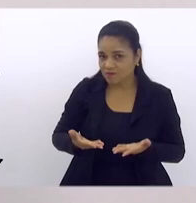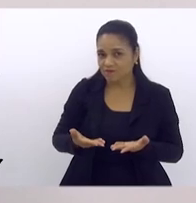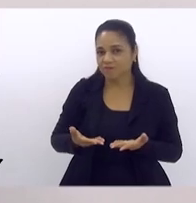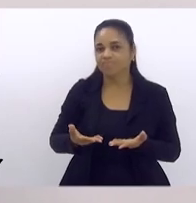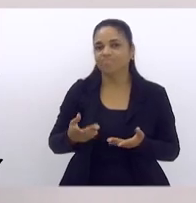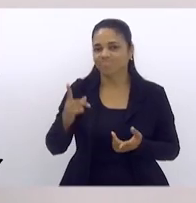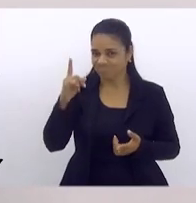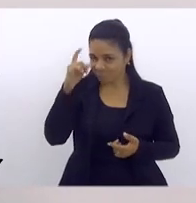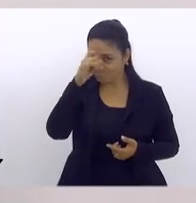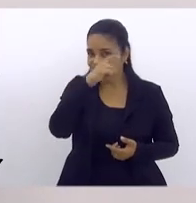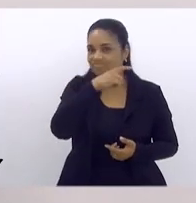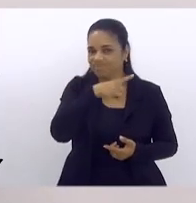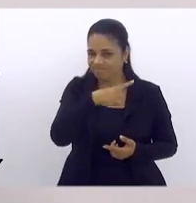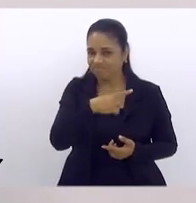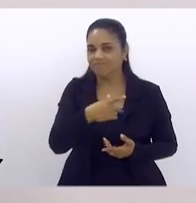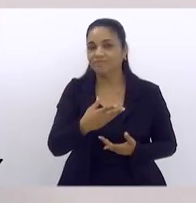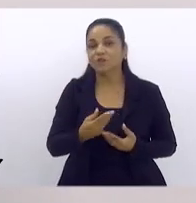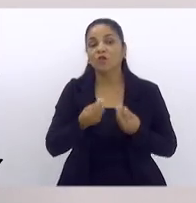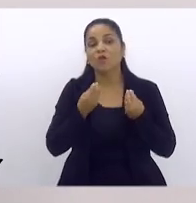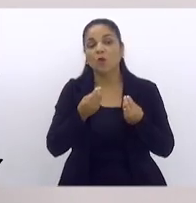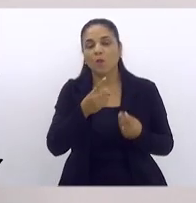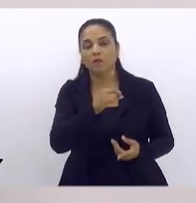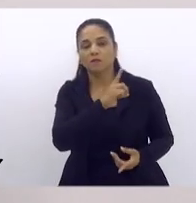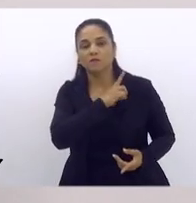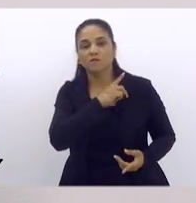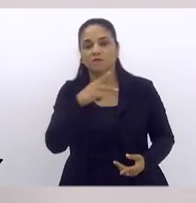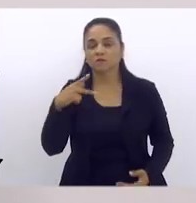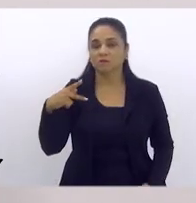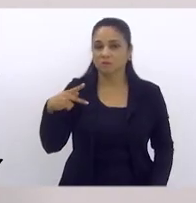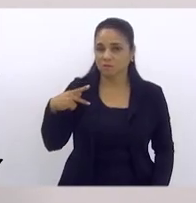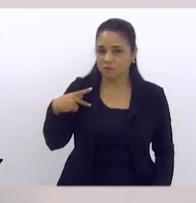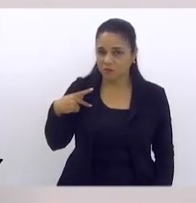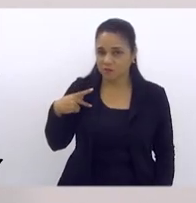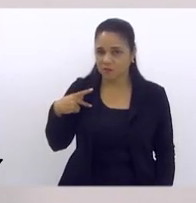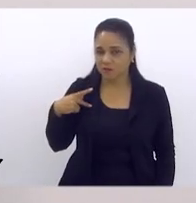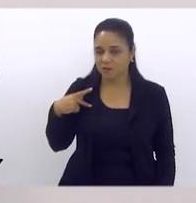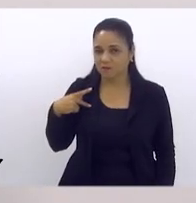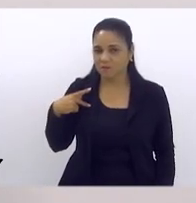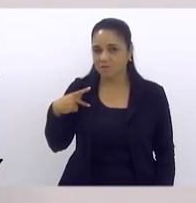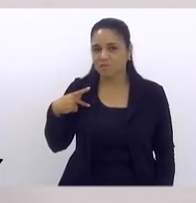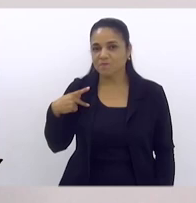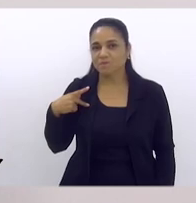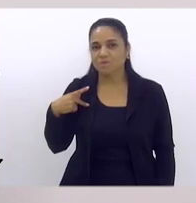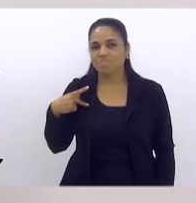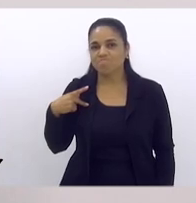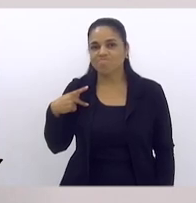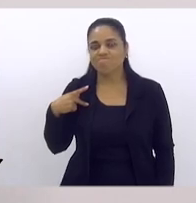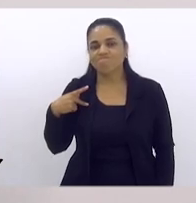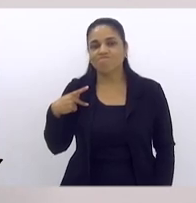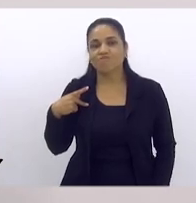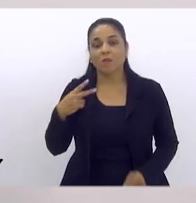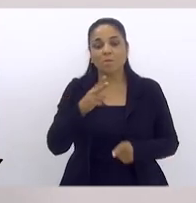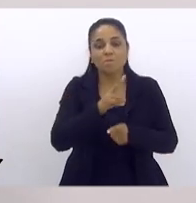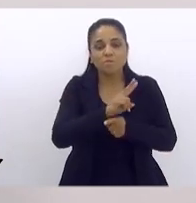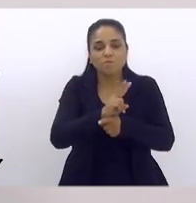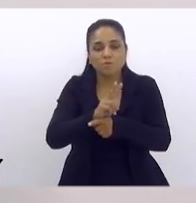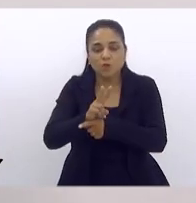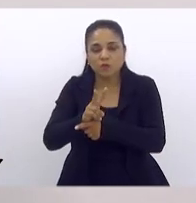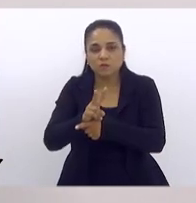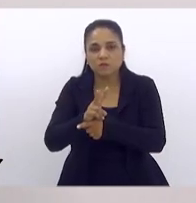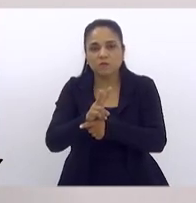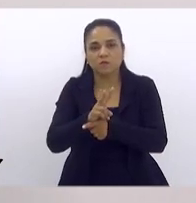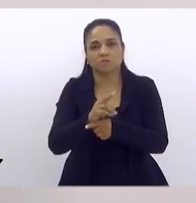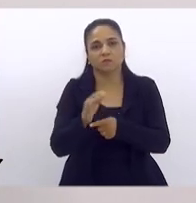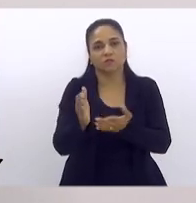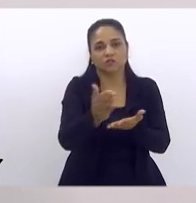a grande dificuldade Então como é que a defensoria é ver essa proteção de dados